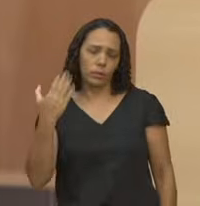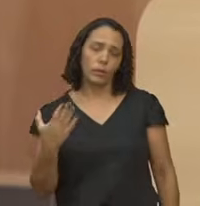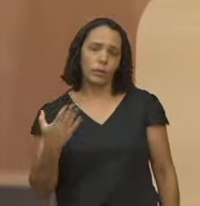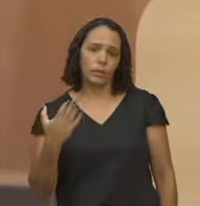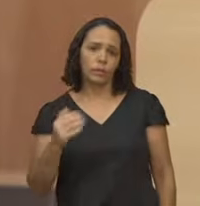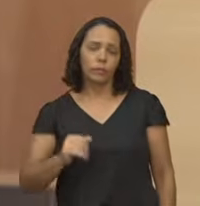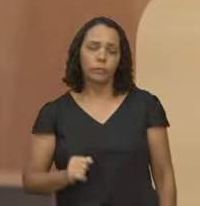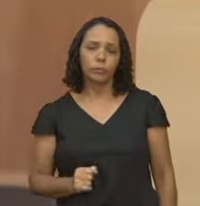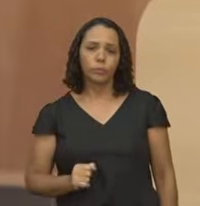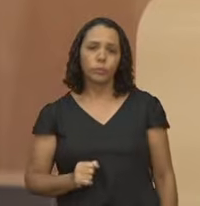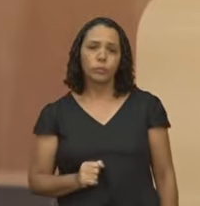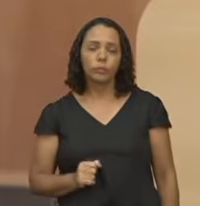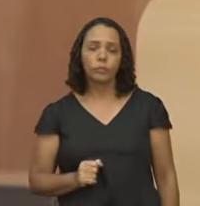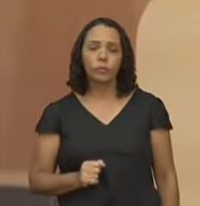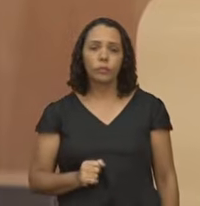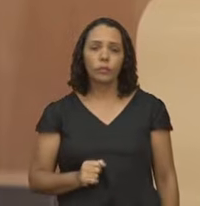que,